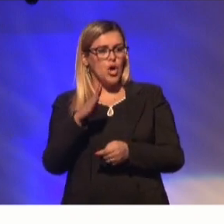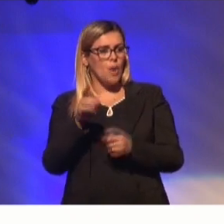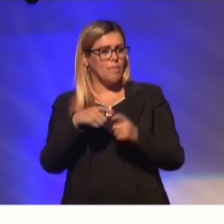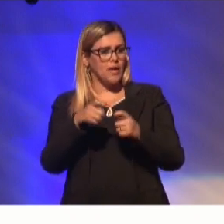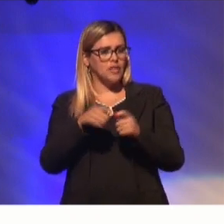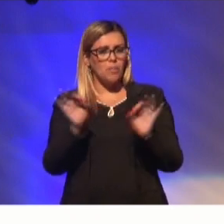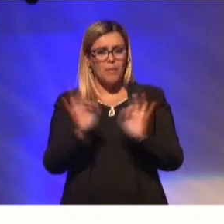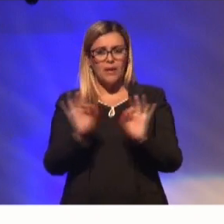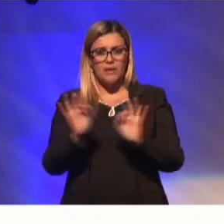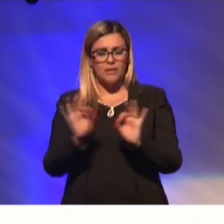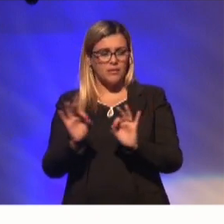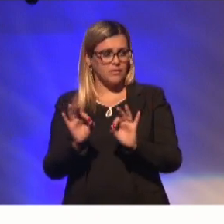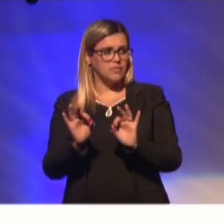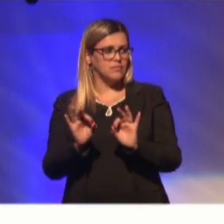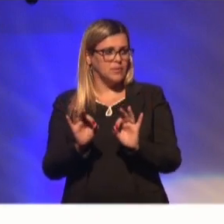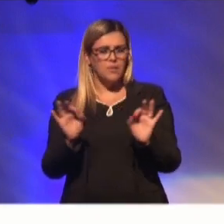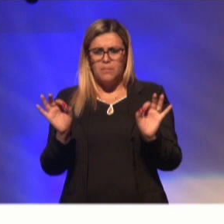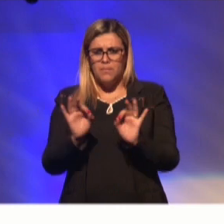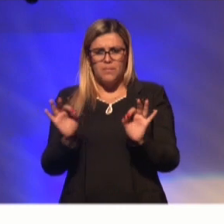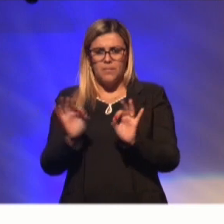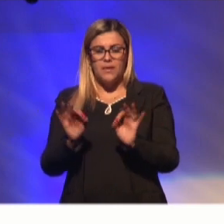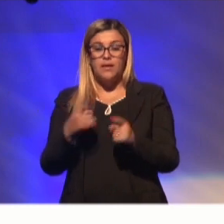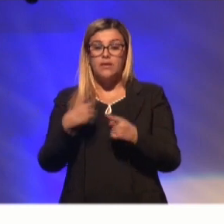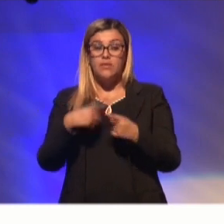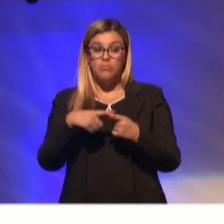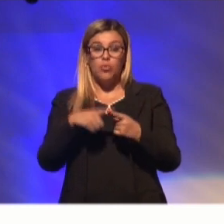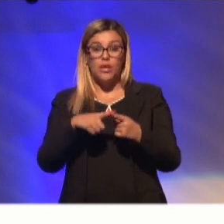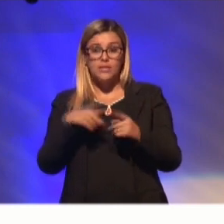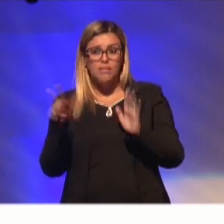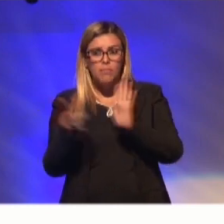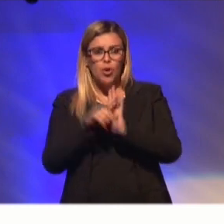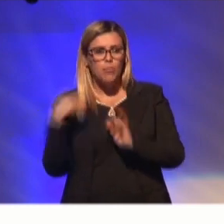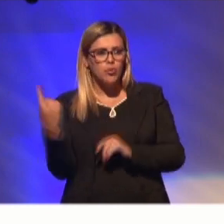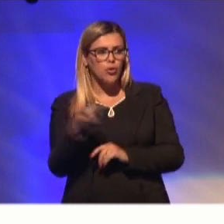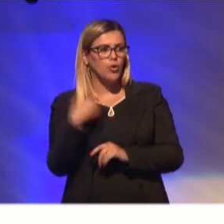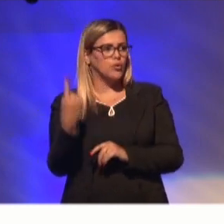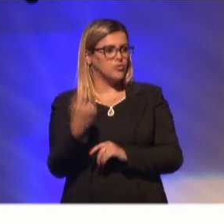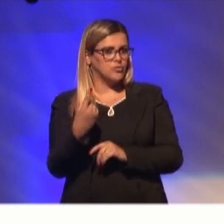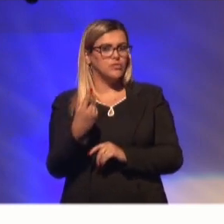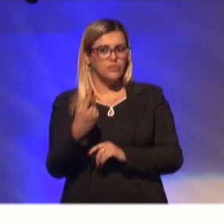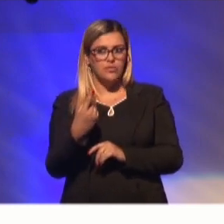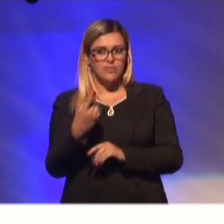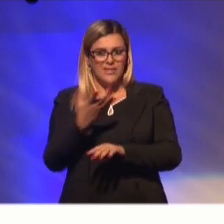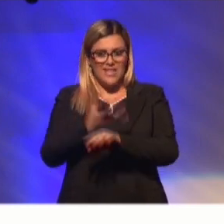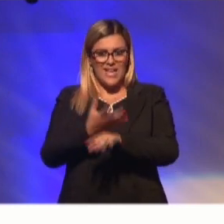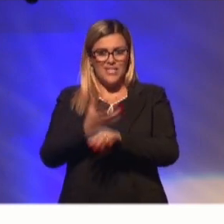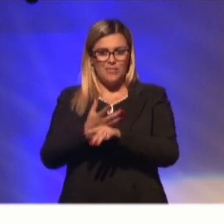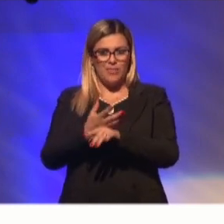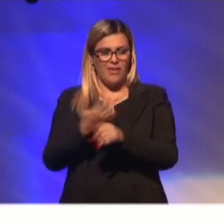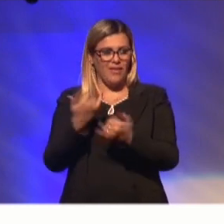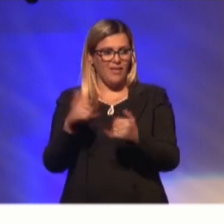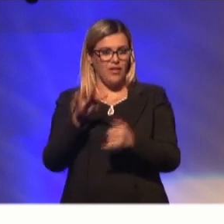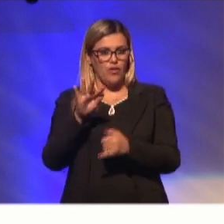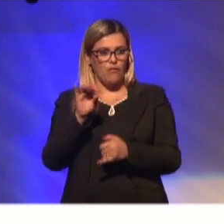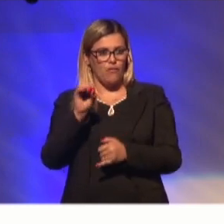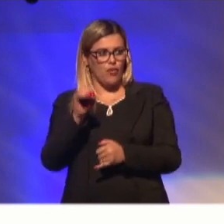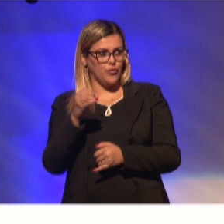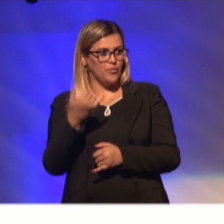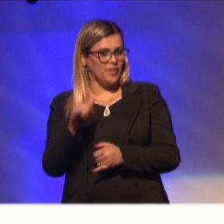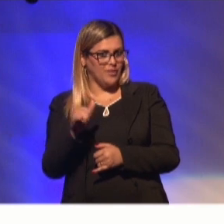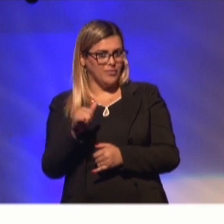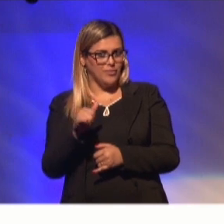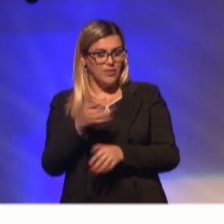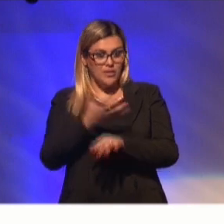para ninguém. Nem para ninguém. Porque isso é nosso. Só nós temos a disciplina de eletrotermofototerapia na nossa